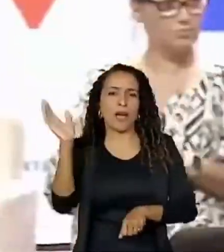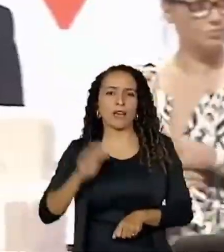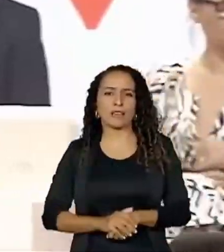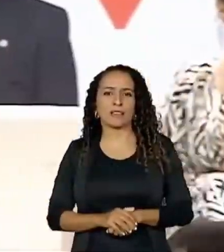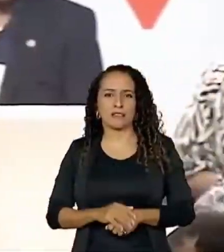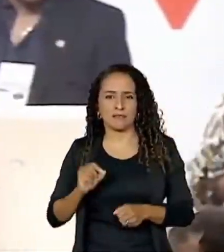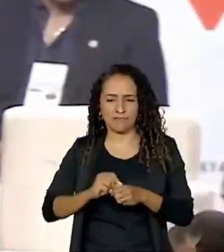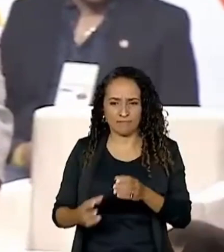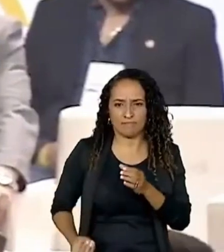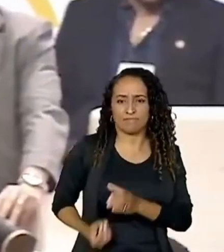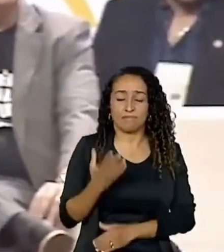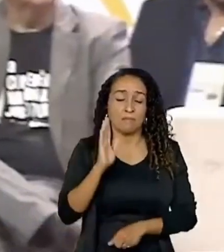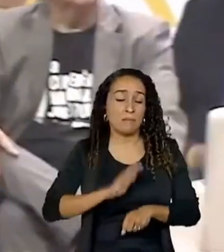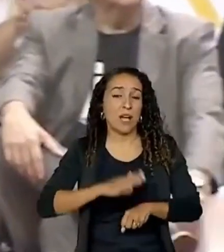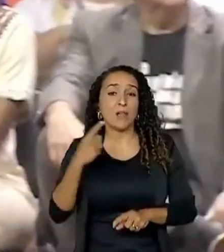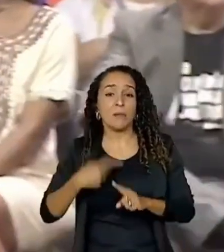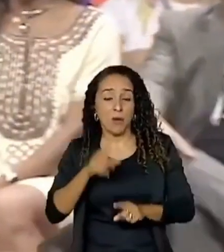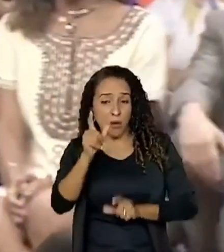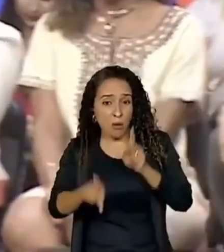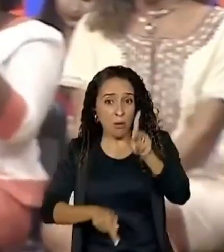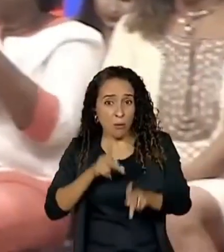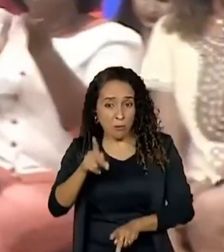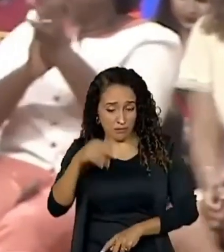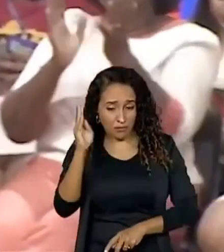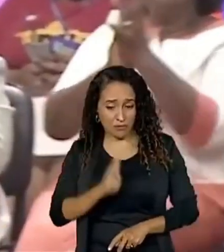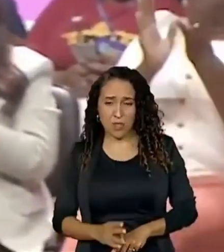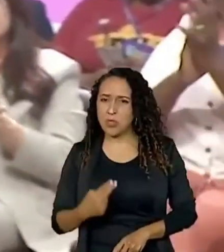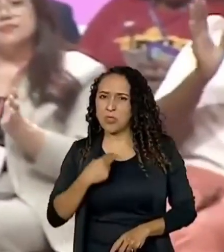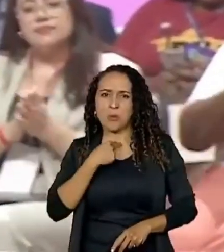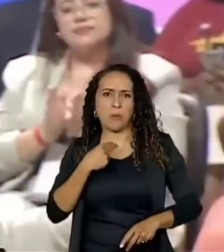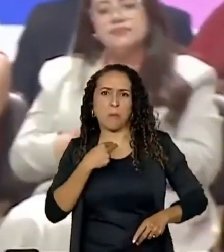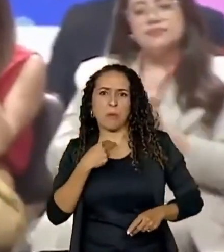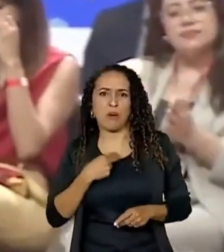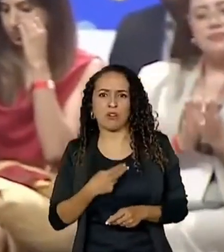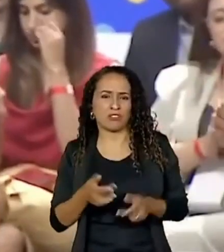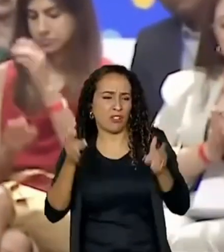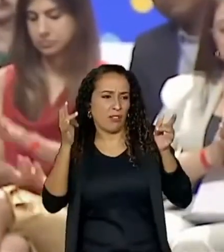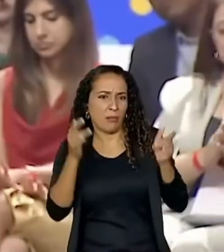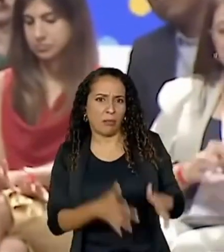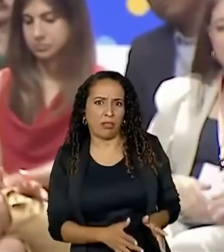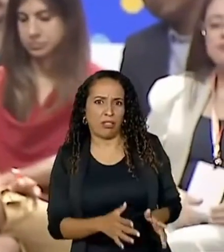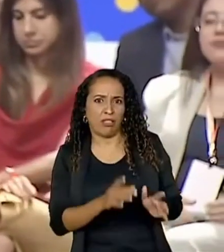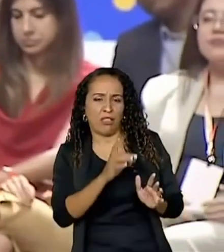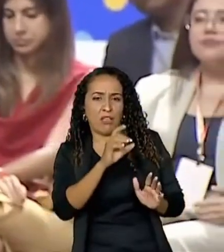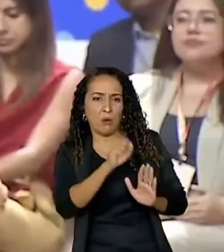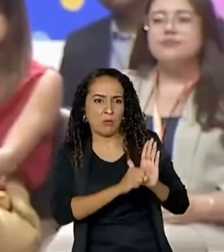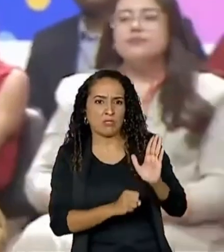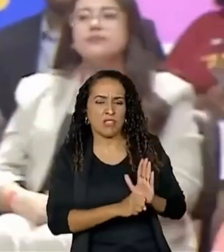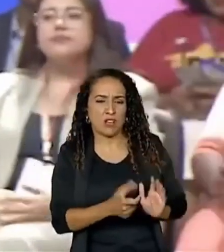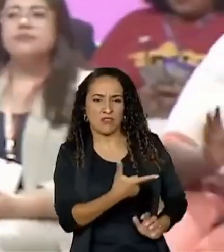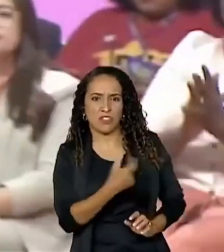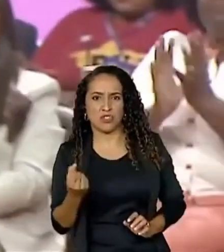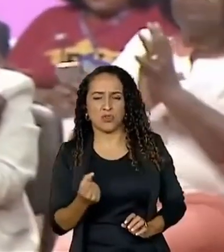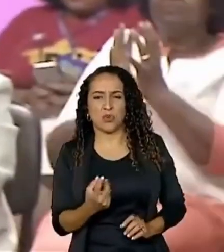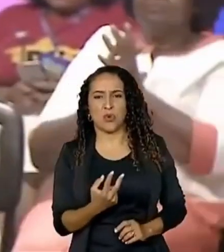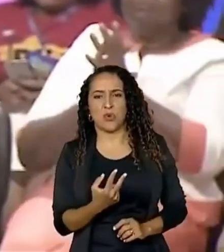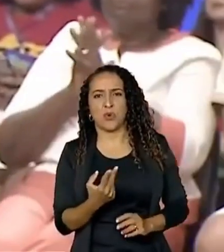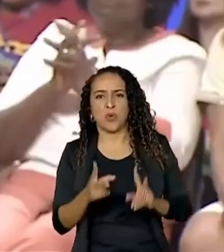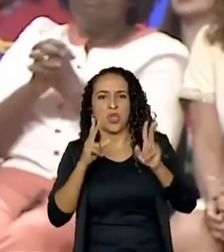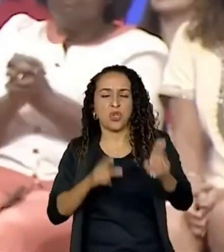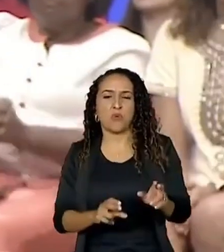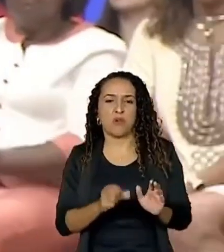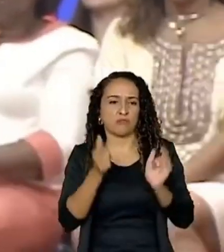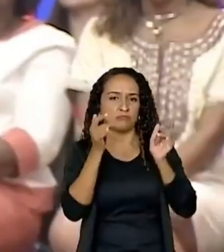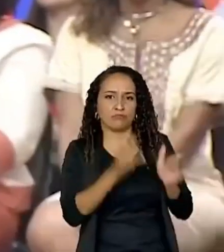mais. Porque o povo brasileiro não pode jogar fora o século XXI como foi jogado fora o século